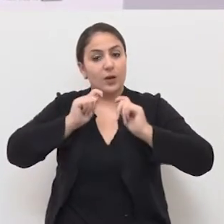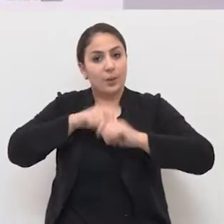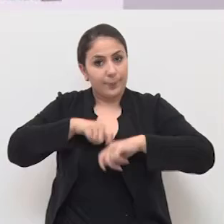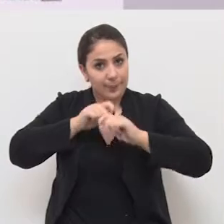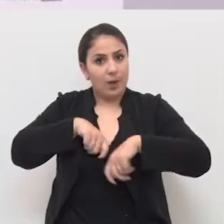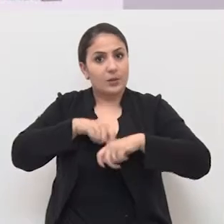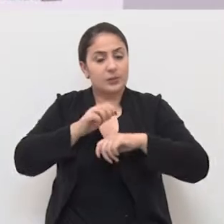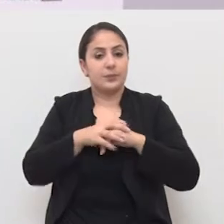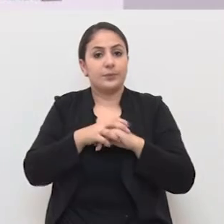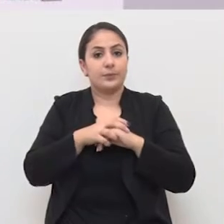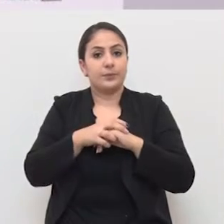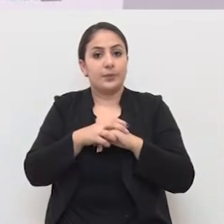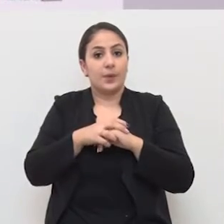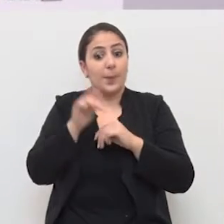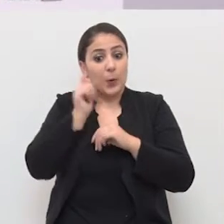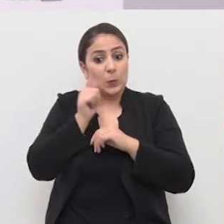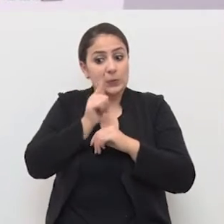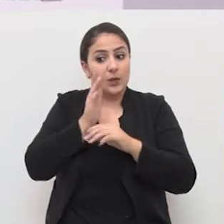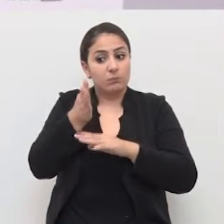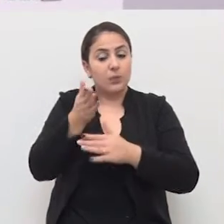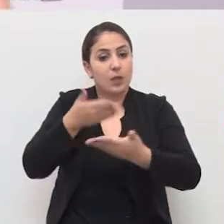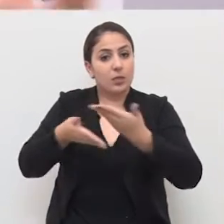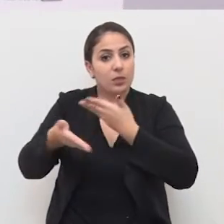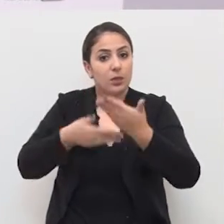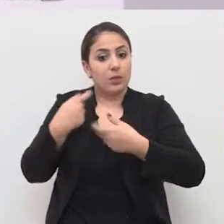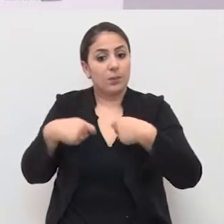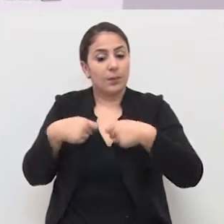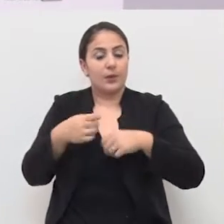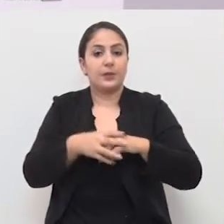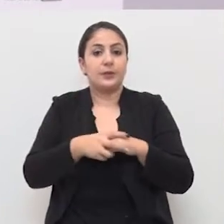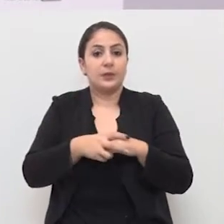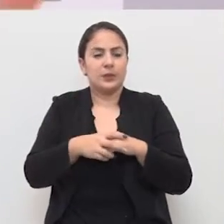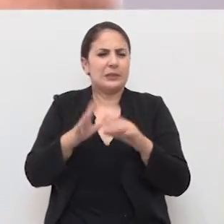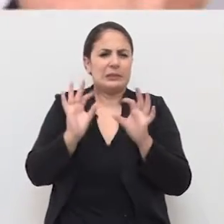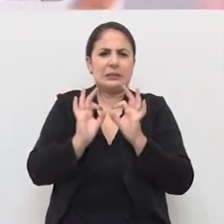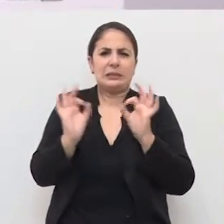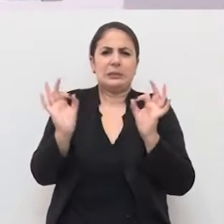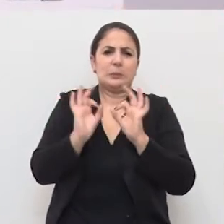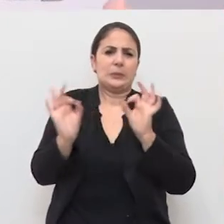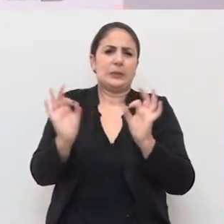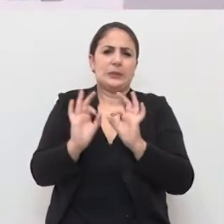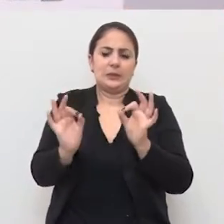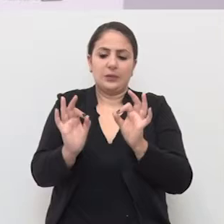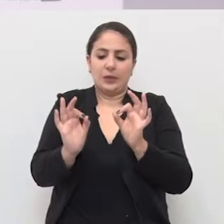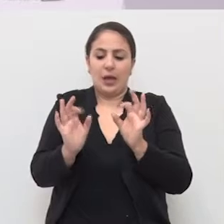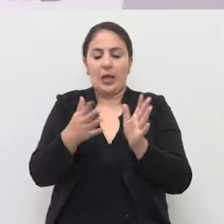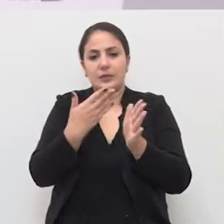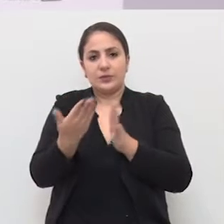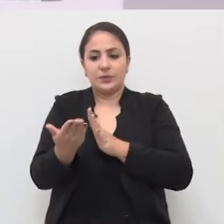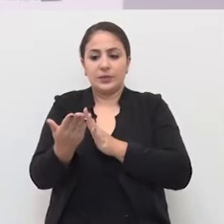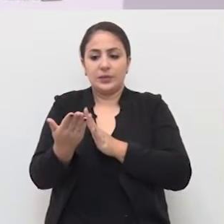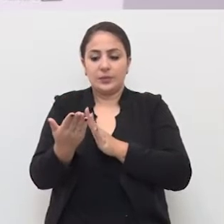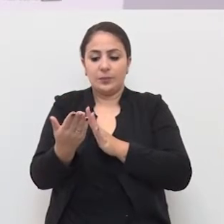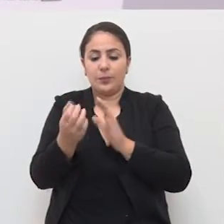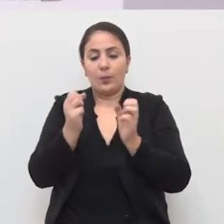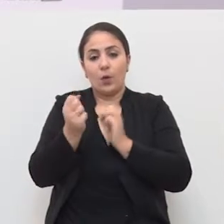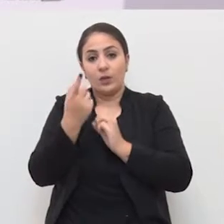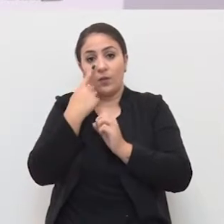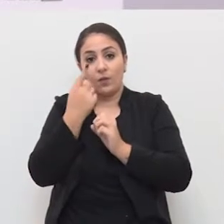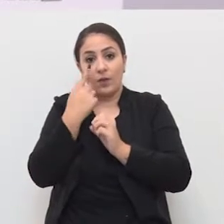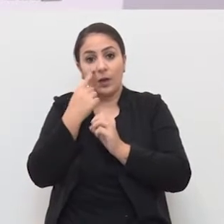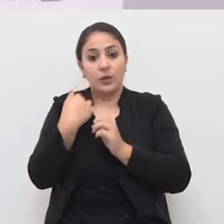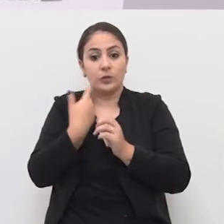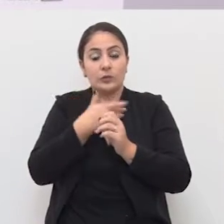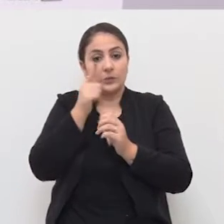alguém capacitado para atender essa demanda, que é muito simples. Talvez seja o